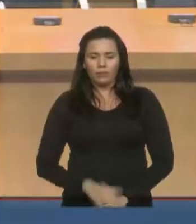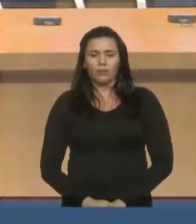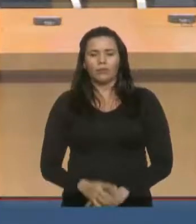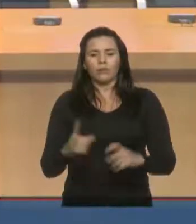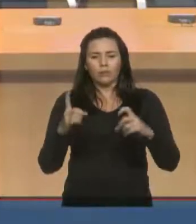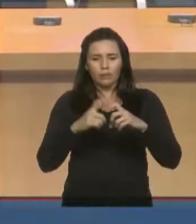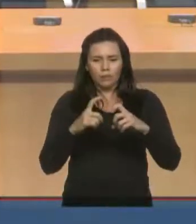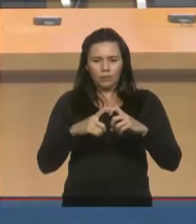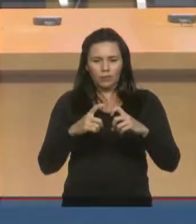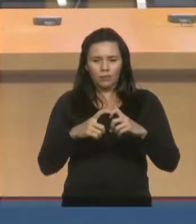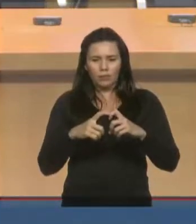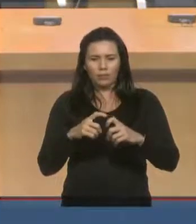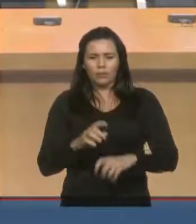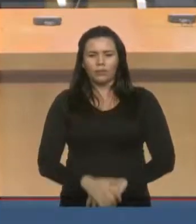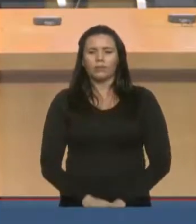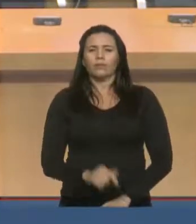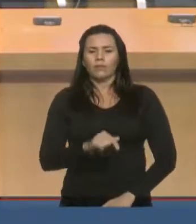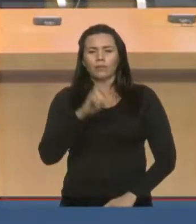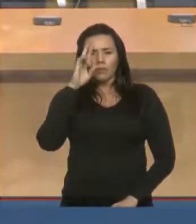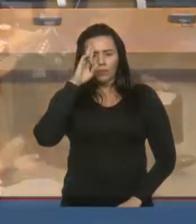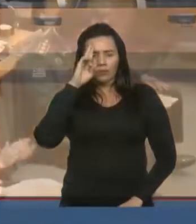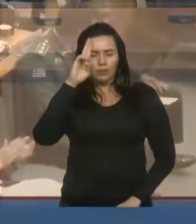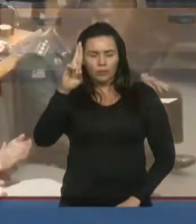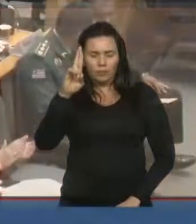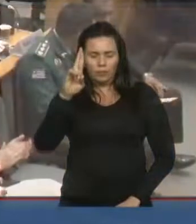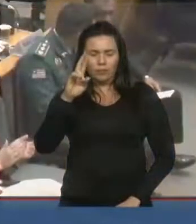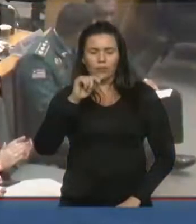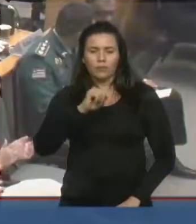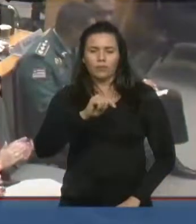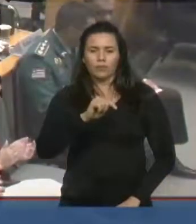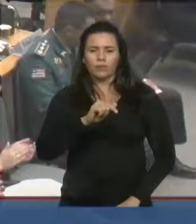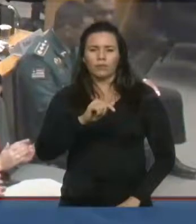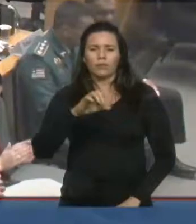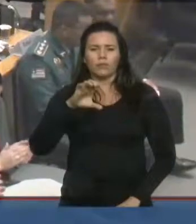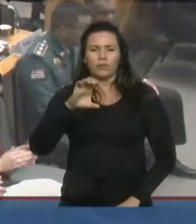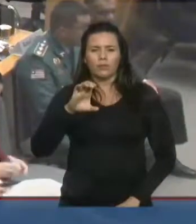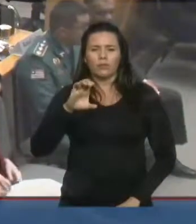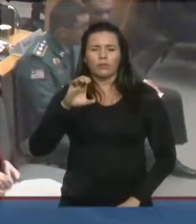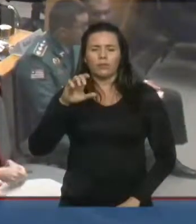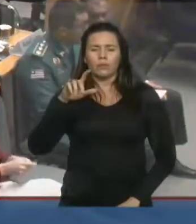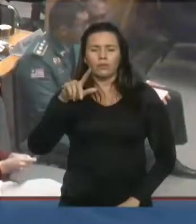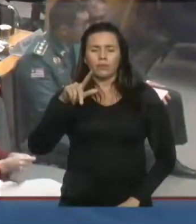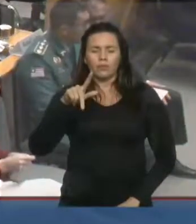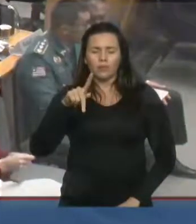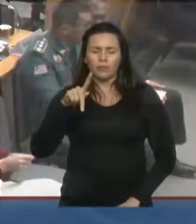Perícias Técnicas para Criança e Adolescente, CPTCA.